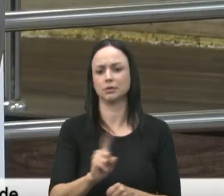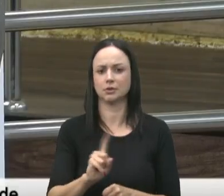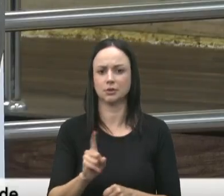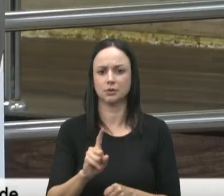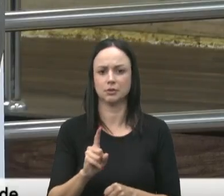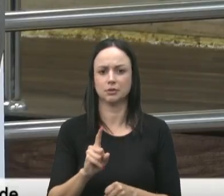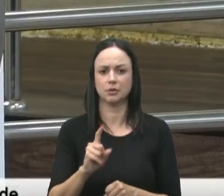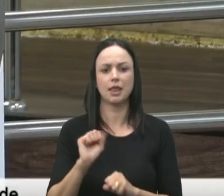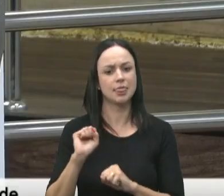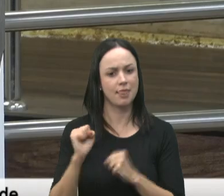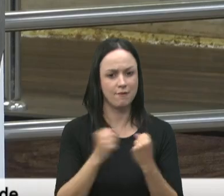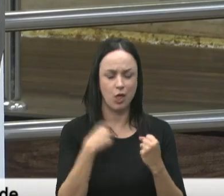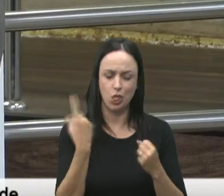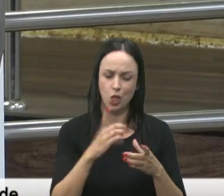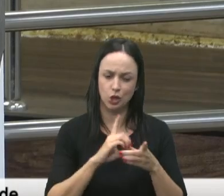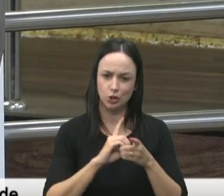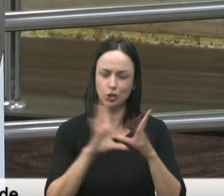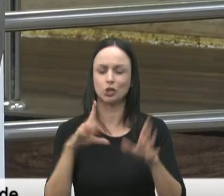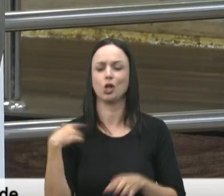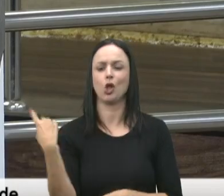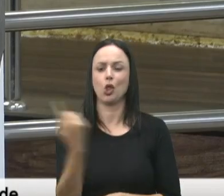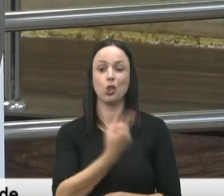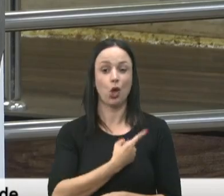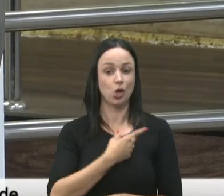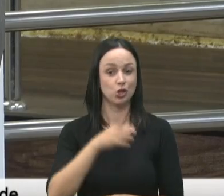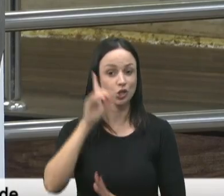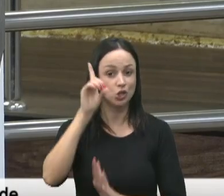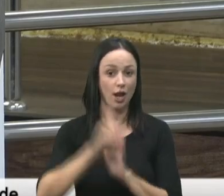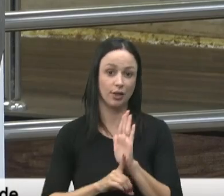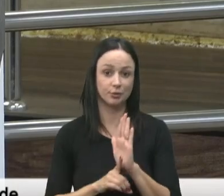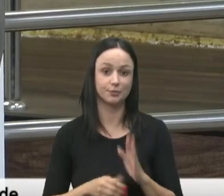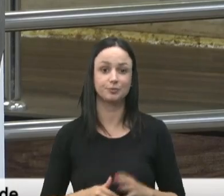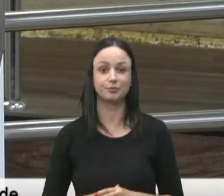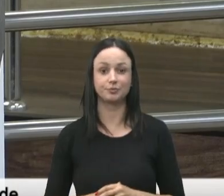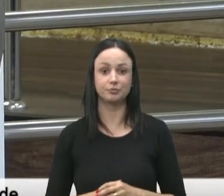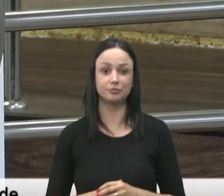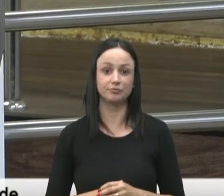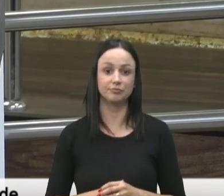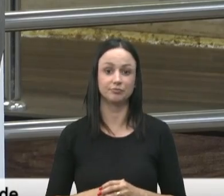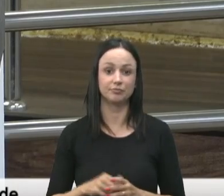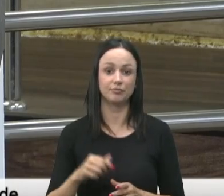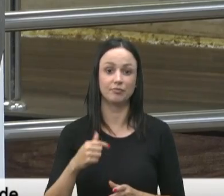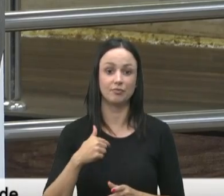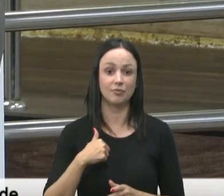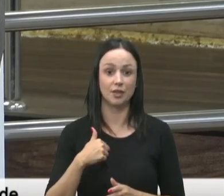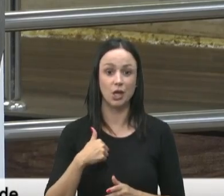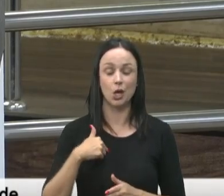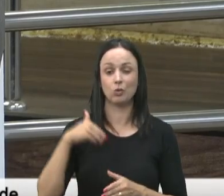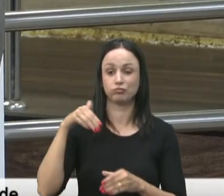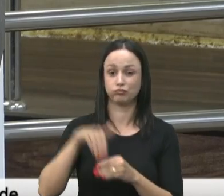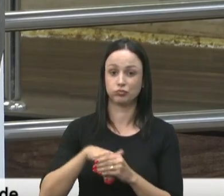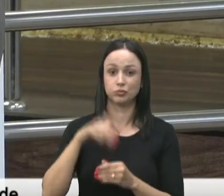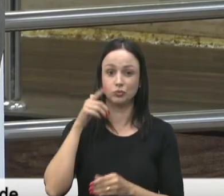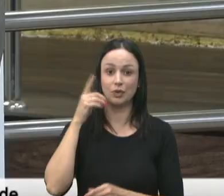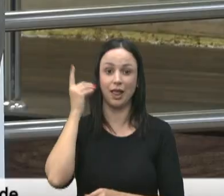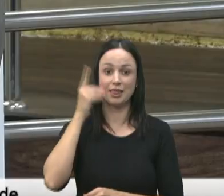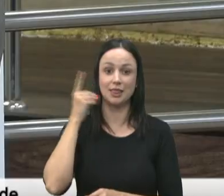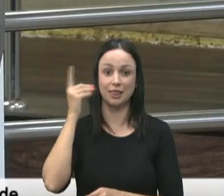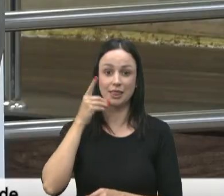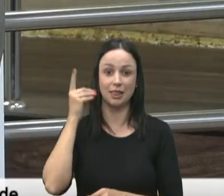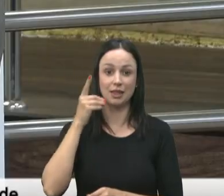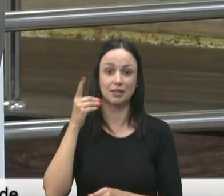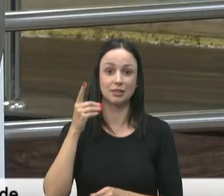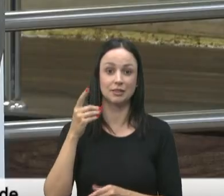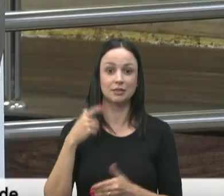defesa da nossa democracia, dos nossos direitos. E eu me elegi, Dani, um deputado